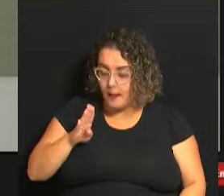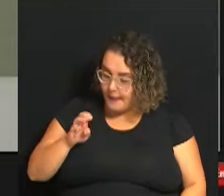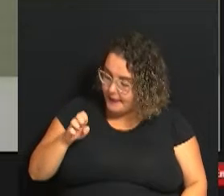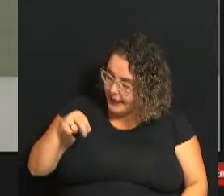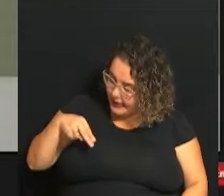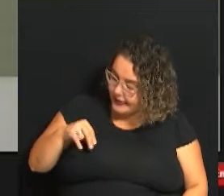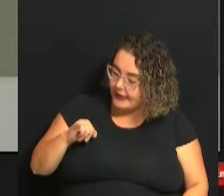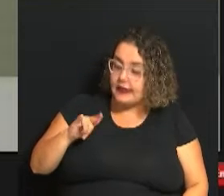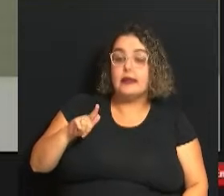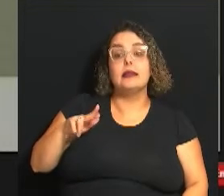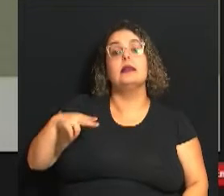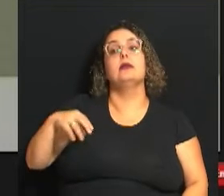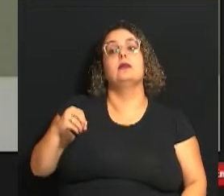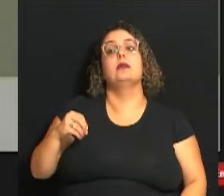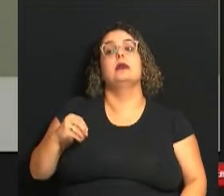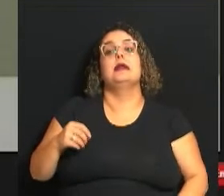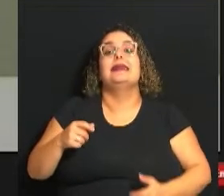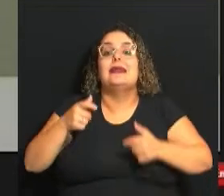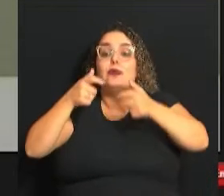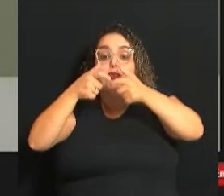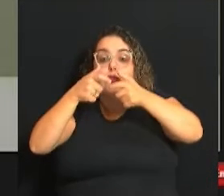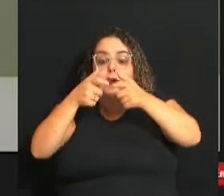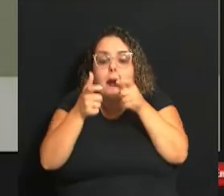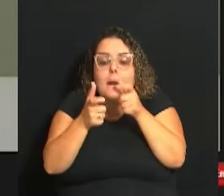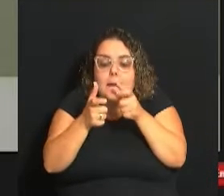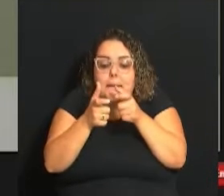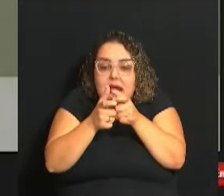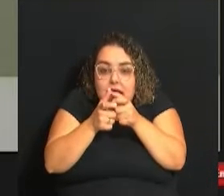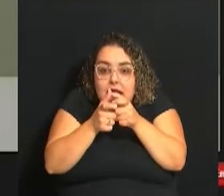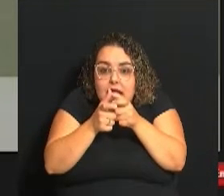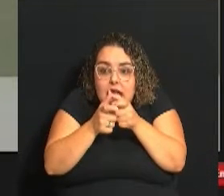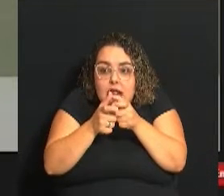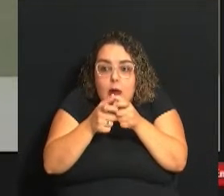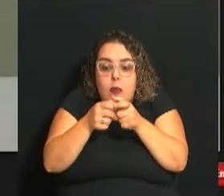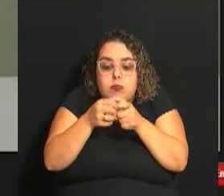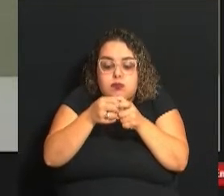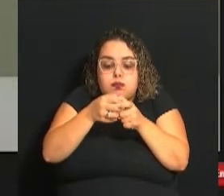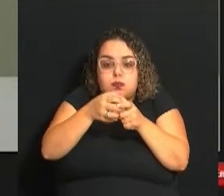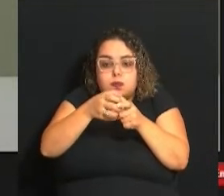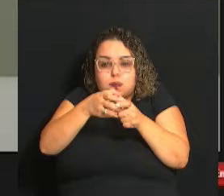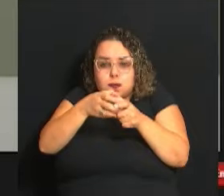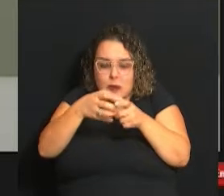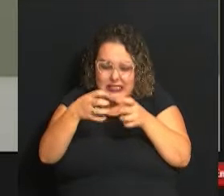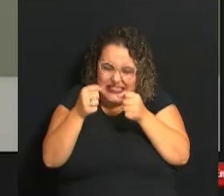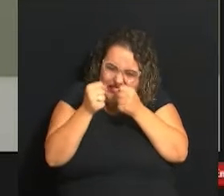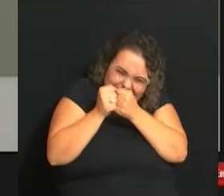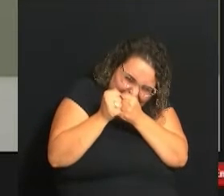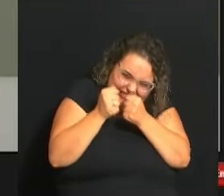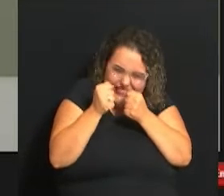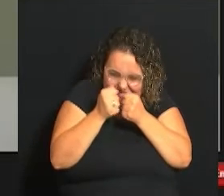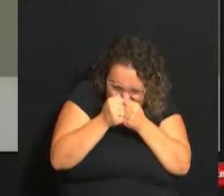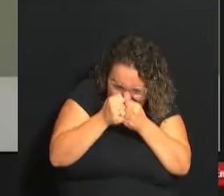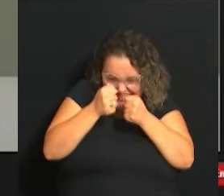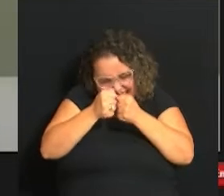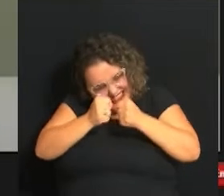um compartimento fechado, ele cresce e comprime da mesma maneira.